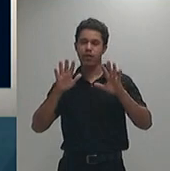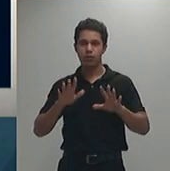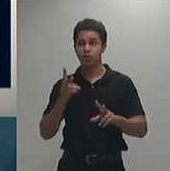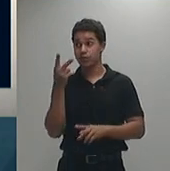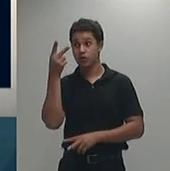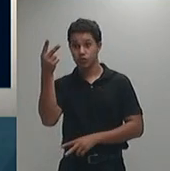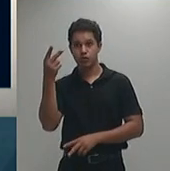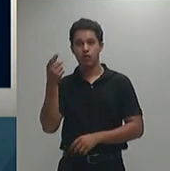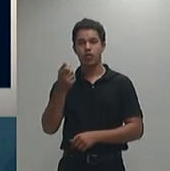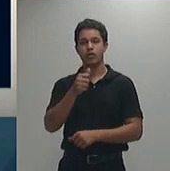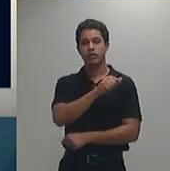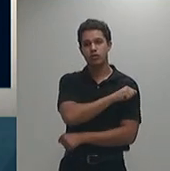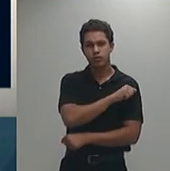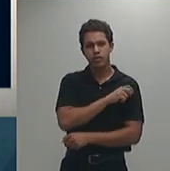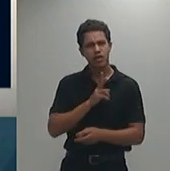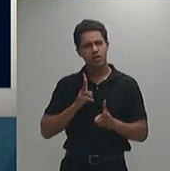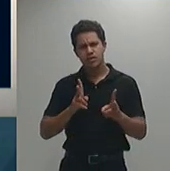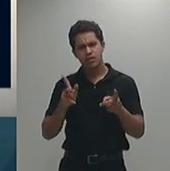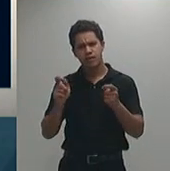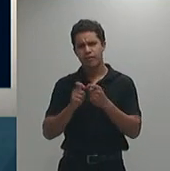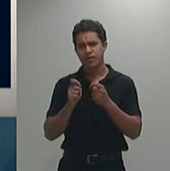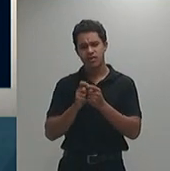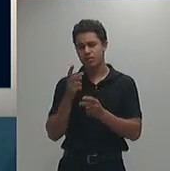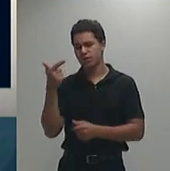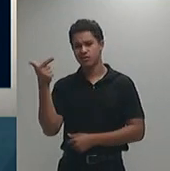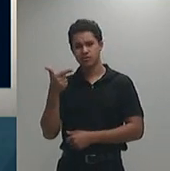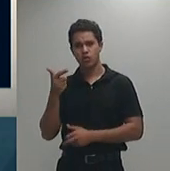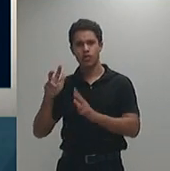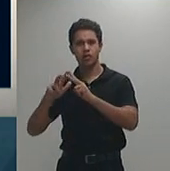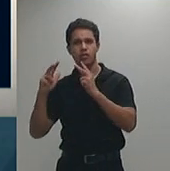como sempre fazemos na segunda seção